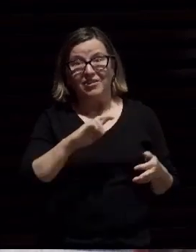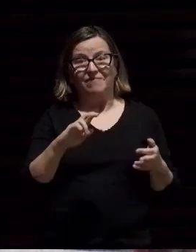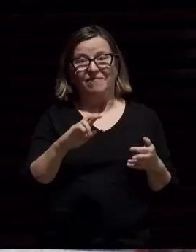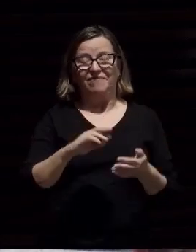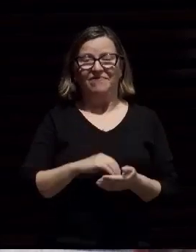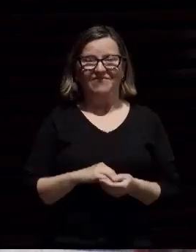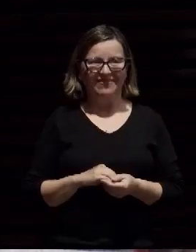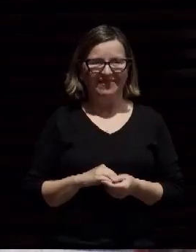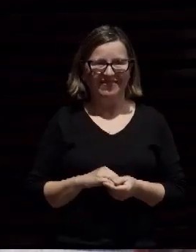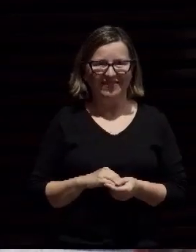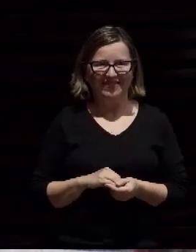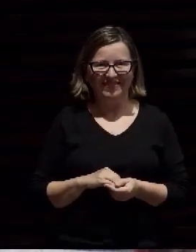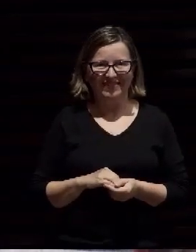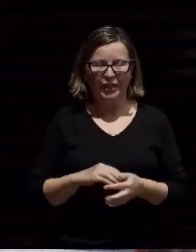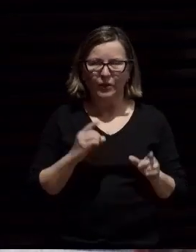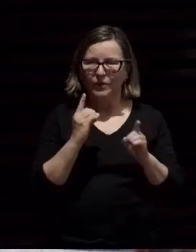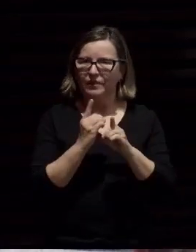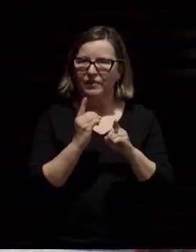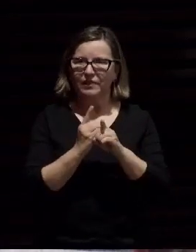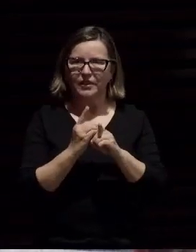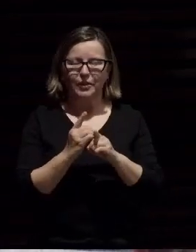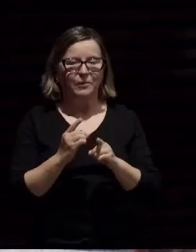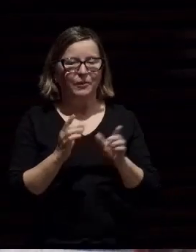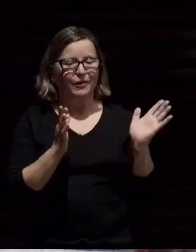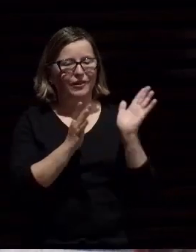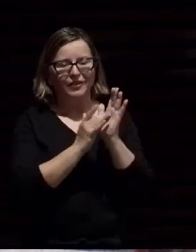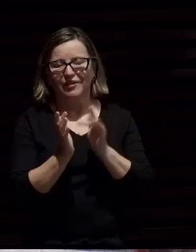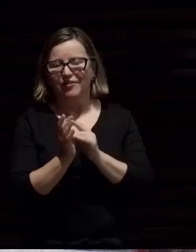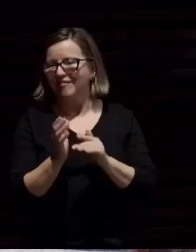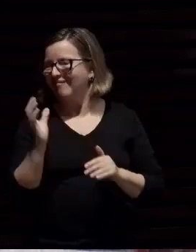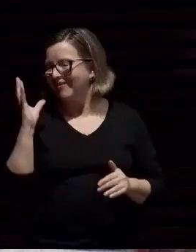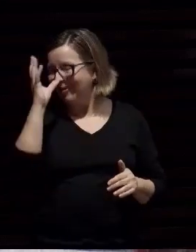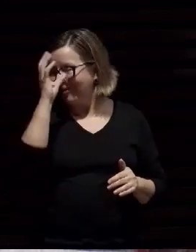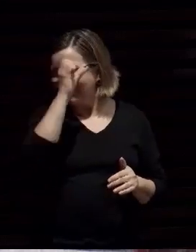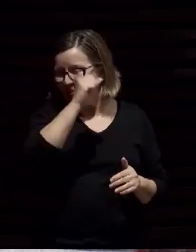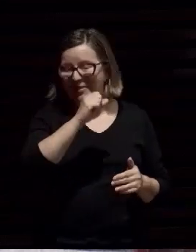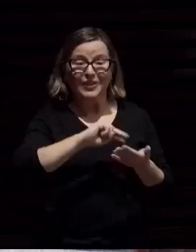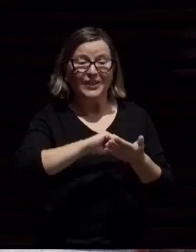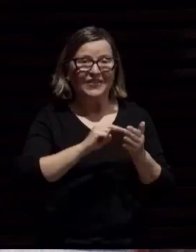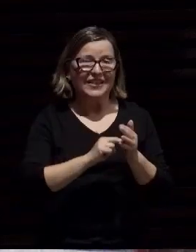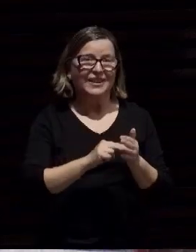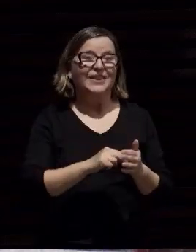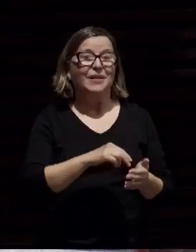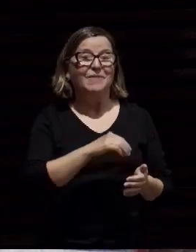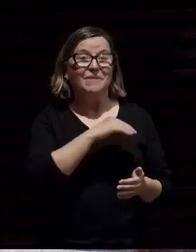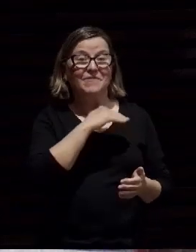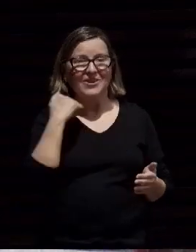Os discípulos de Jesus não compreendiam o significado da morte dele.